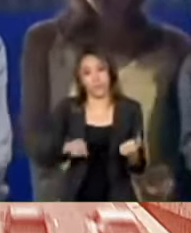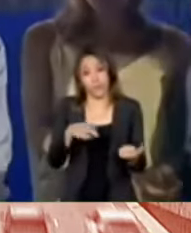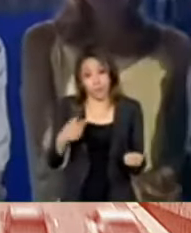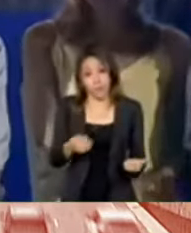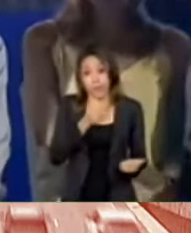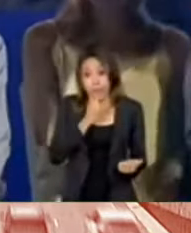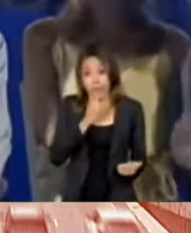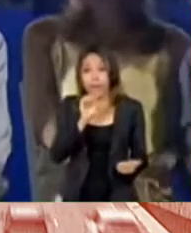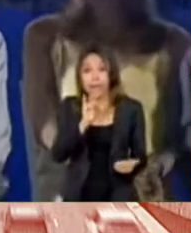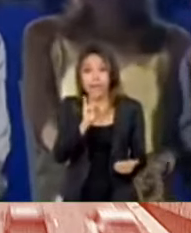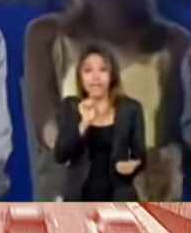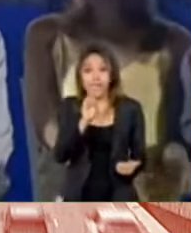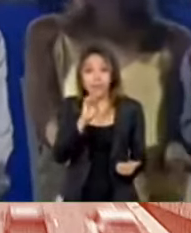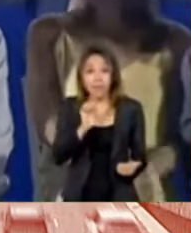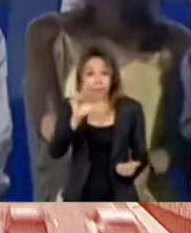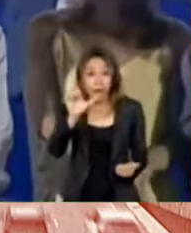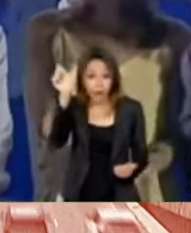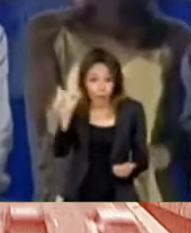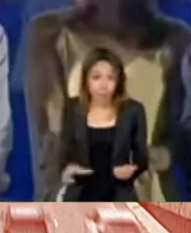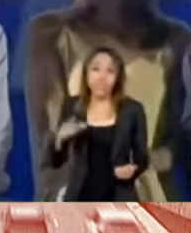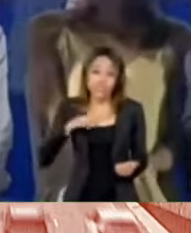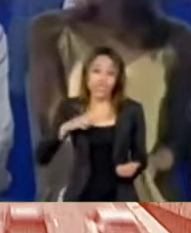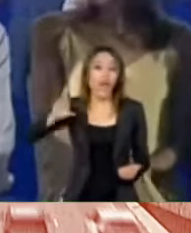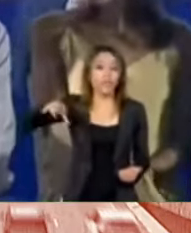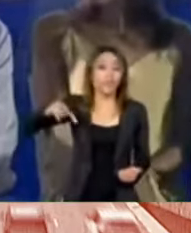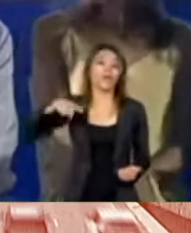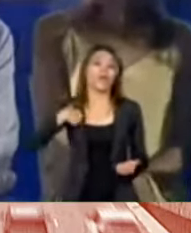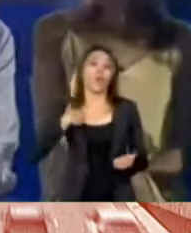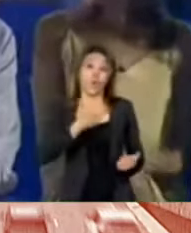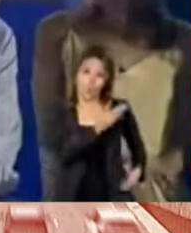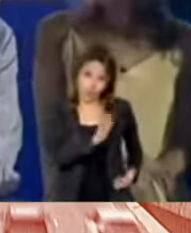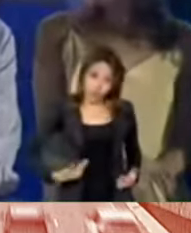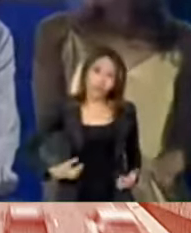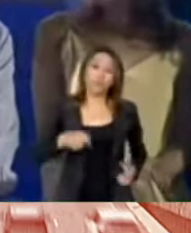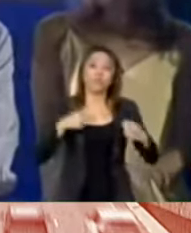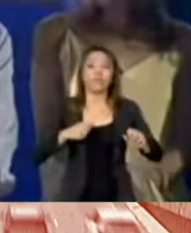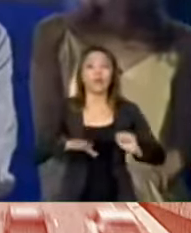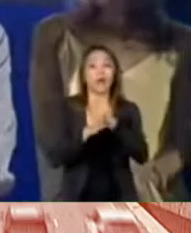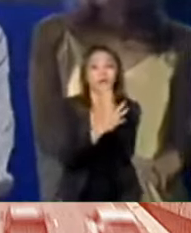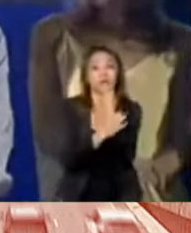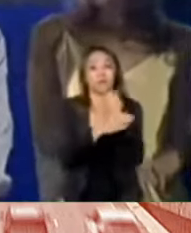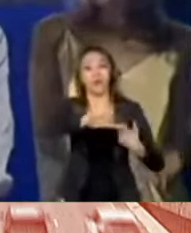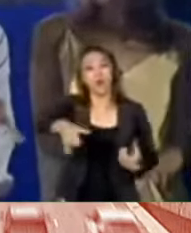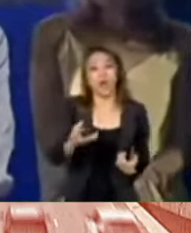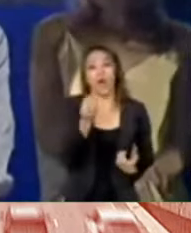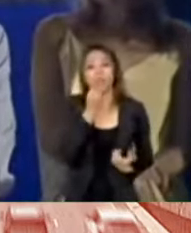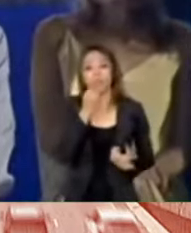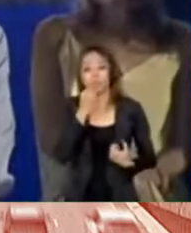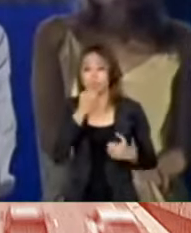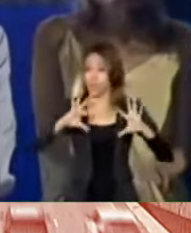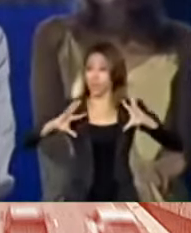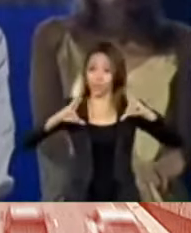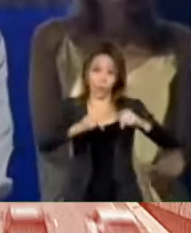bem para o Brasil. Tem que pensar bem para o Brasil, né? Aí não pode, você não pode ter um espírito republicano nesse sentido corretíssimo. Eu às vezes